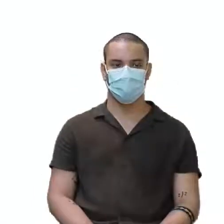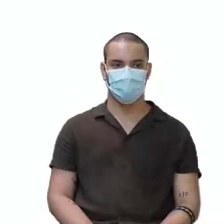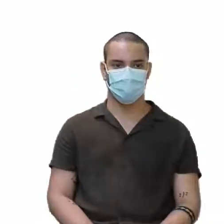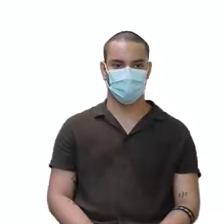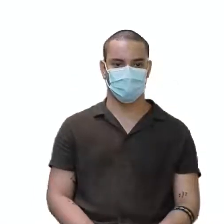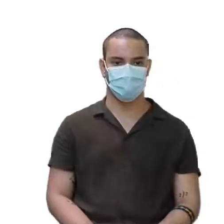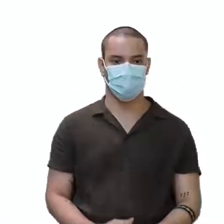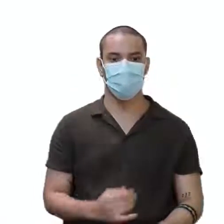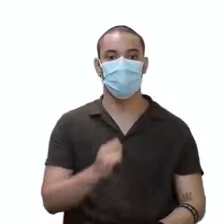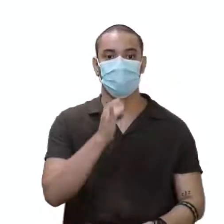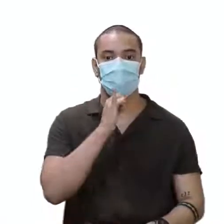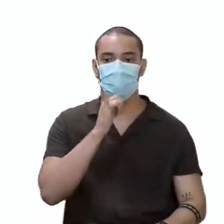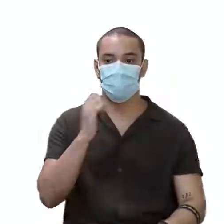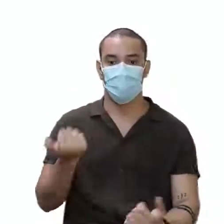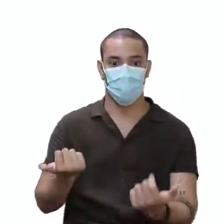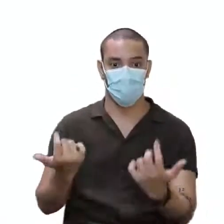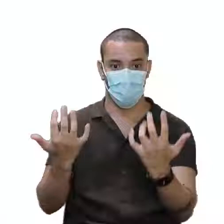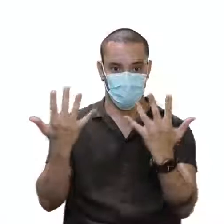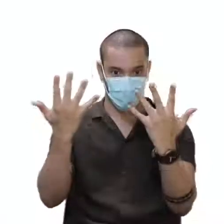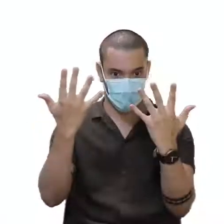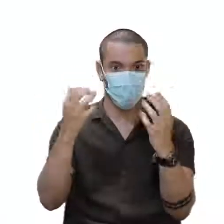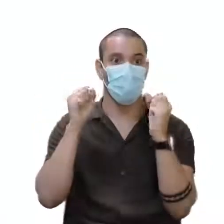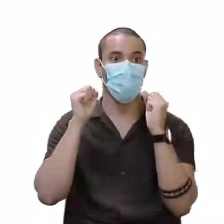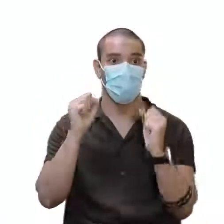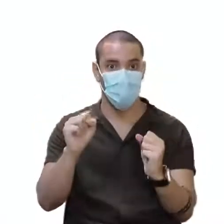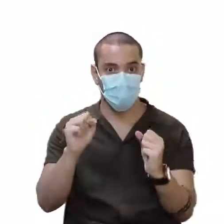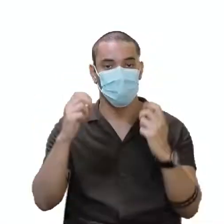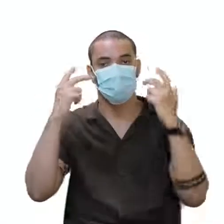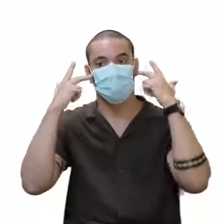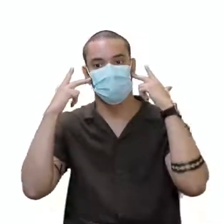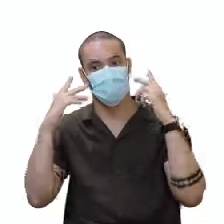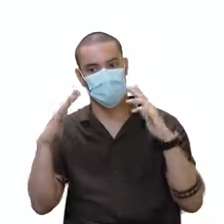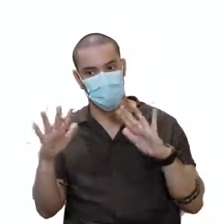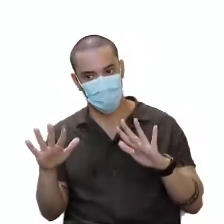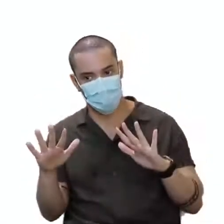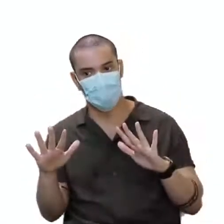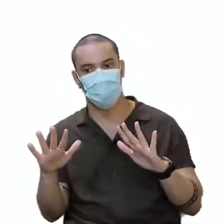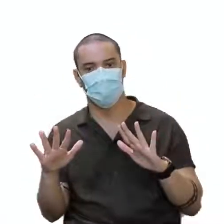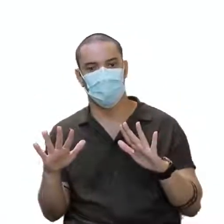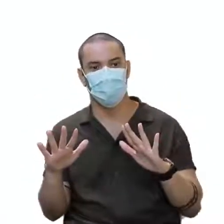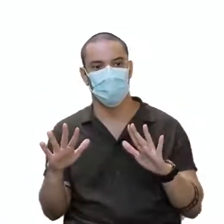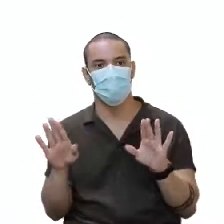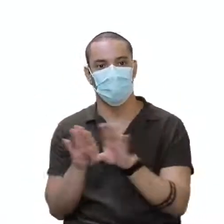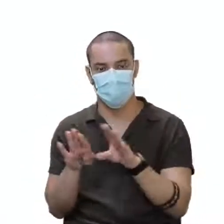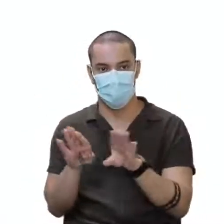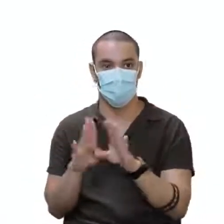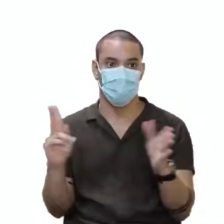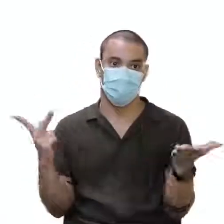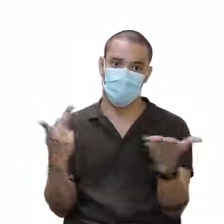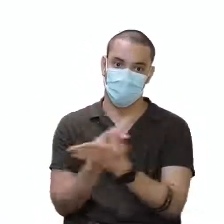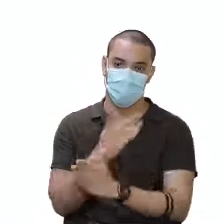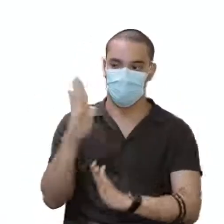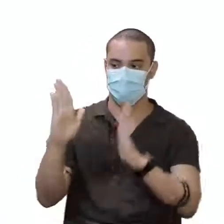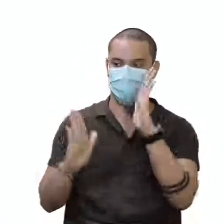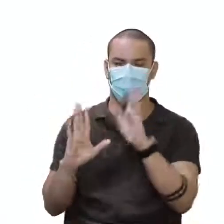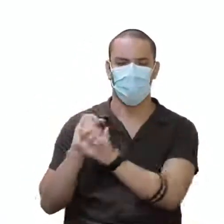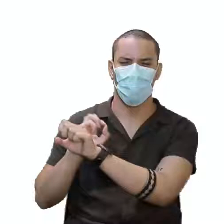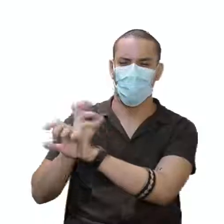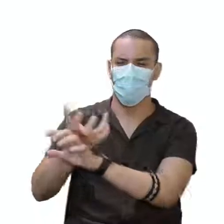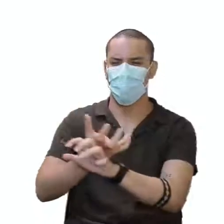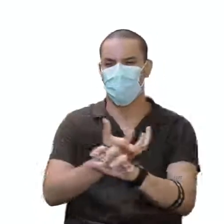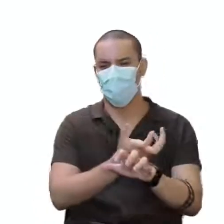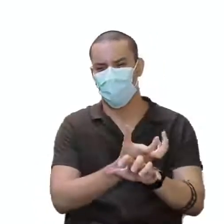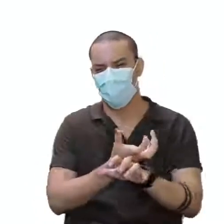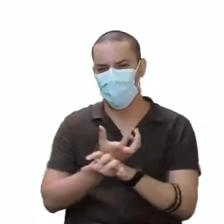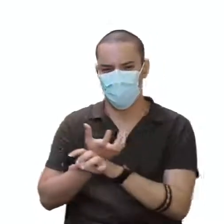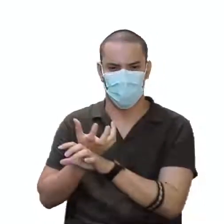Os incêndios, que podem ser naturais, tá? Em período muito seco,